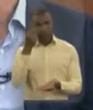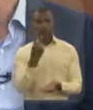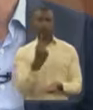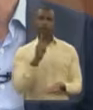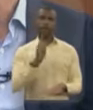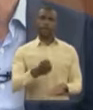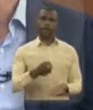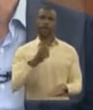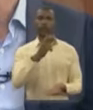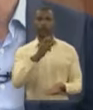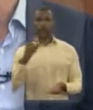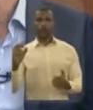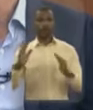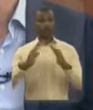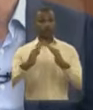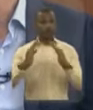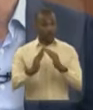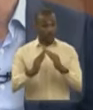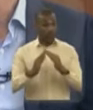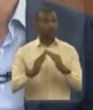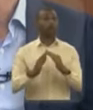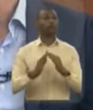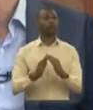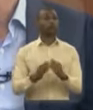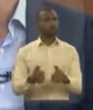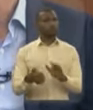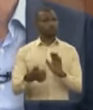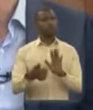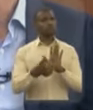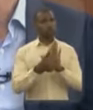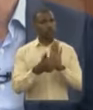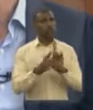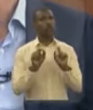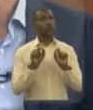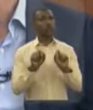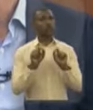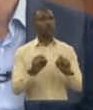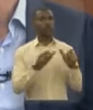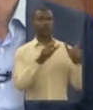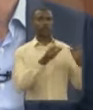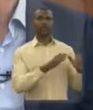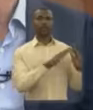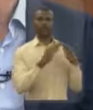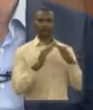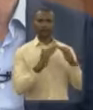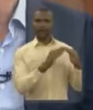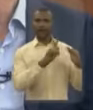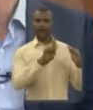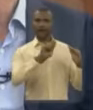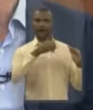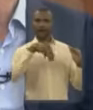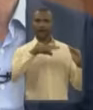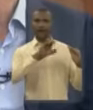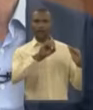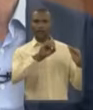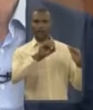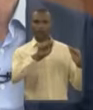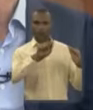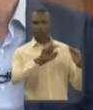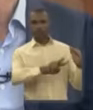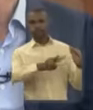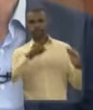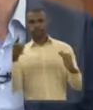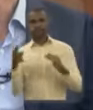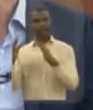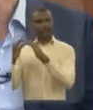2500 unidades inclusive um exemplo muito positivo foi a remoção daquela comunidade do Gamboa que hoje estão morando de forma digna e